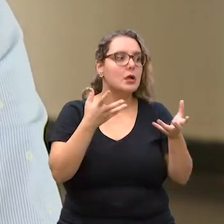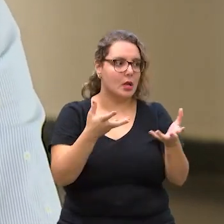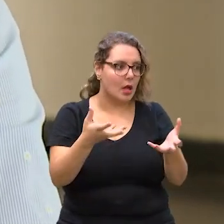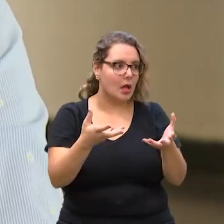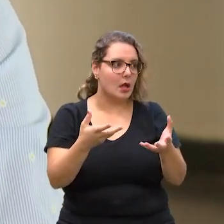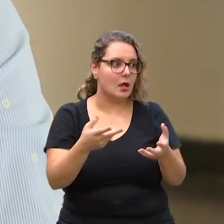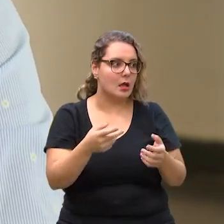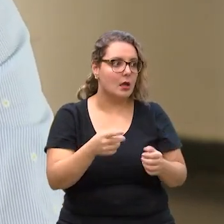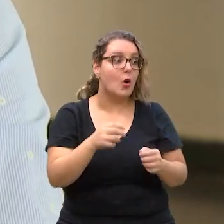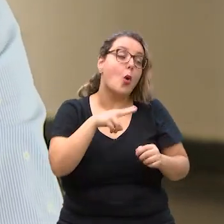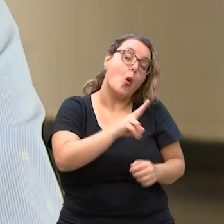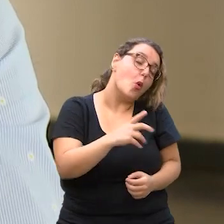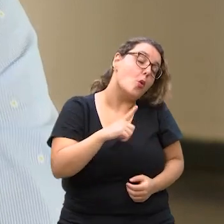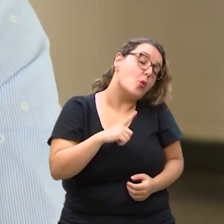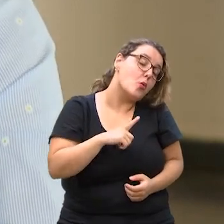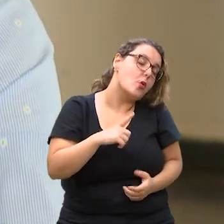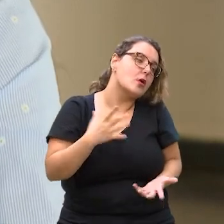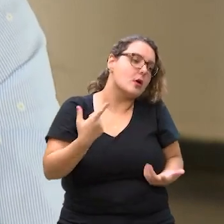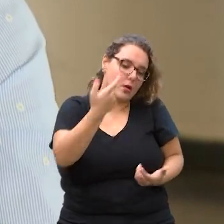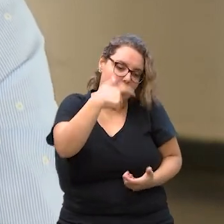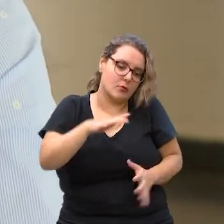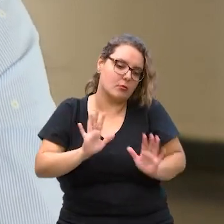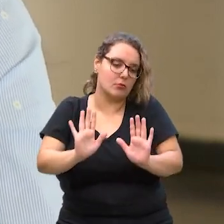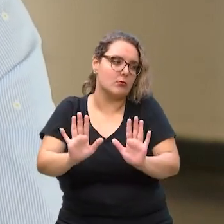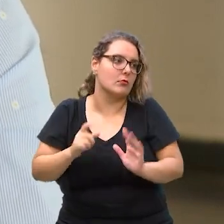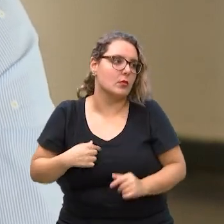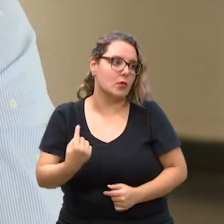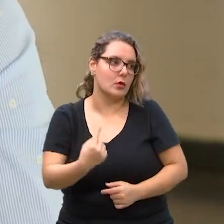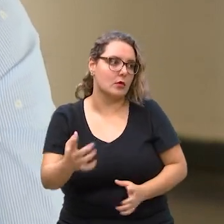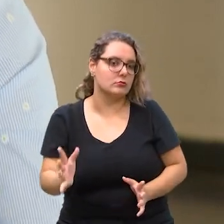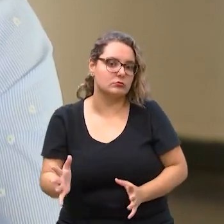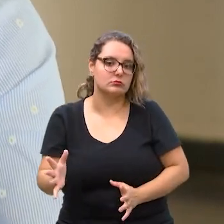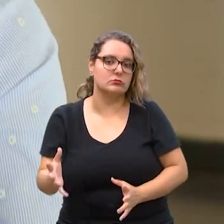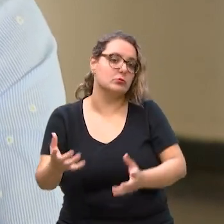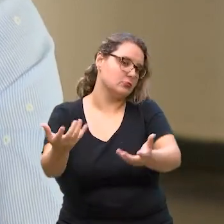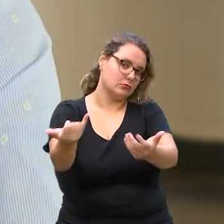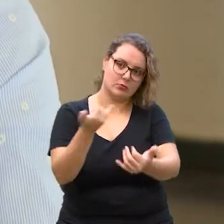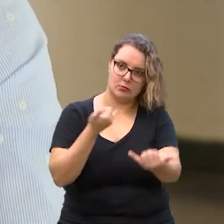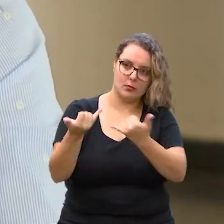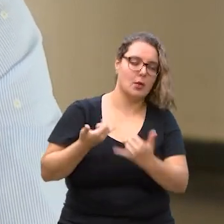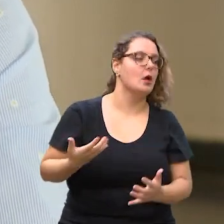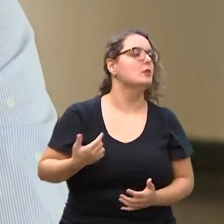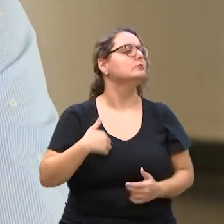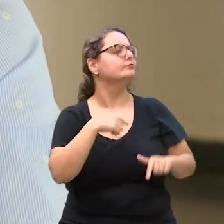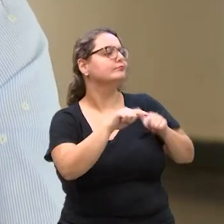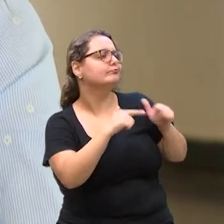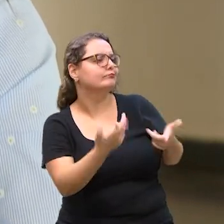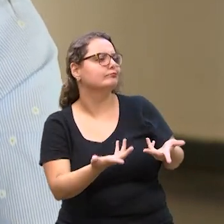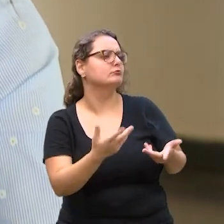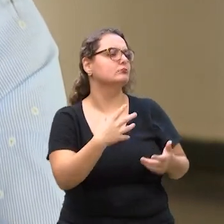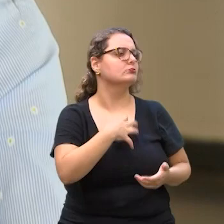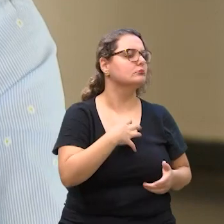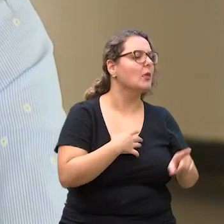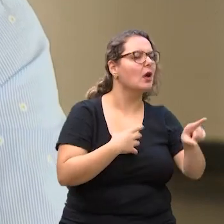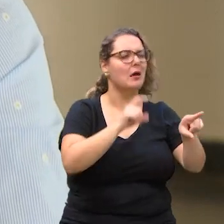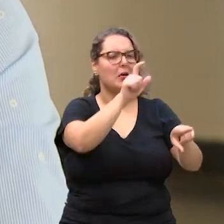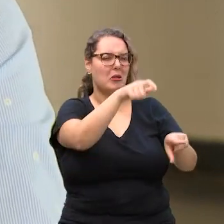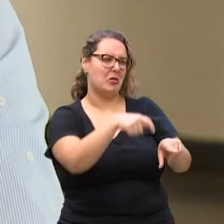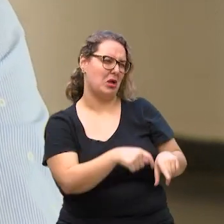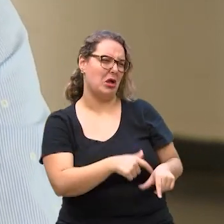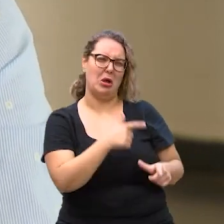não, gostaria que só eu falasse? E o contrário também, a comissão me fala, gostaria que você trabalhasse de tal forma, porque tal atleta